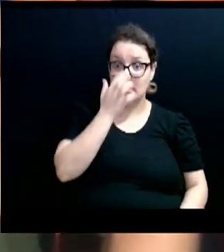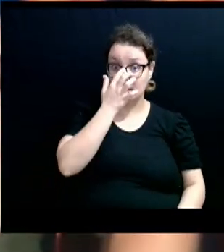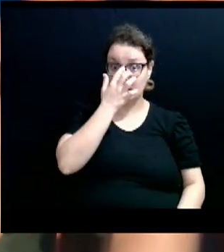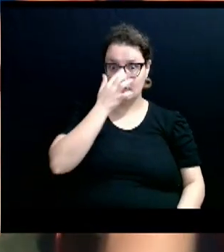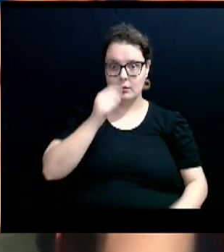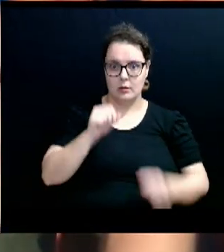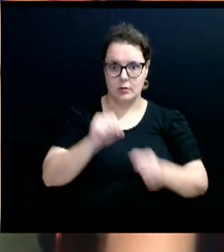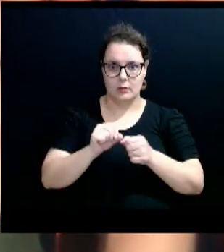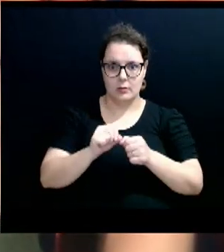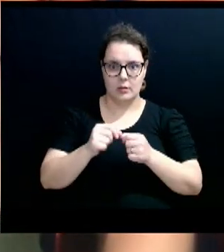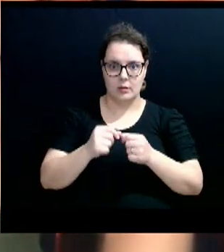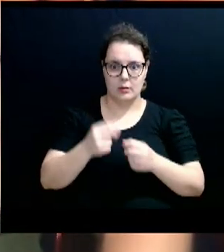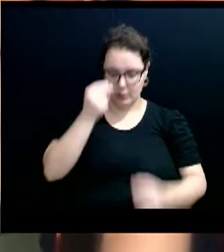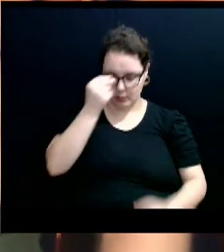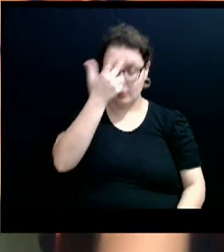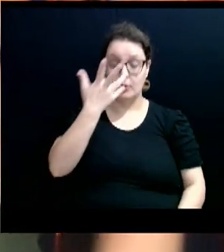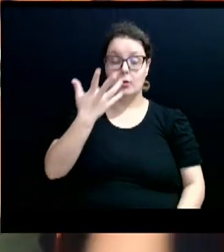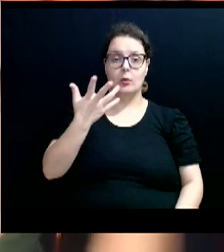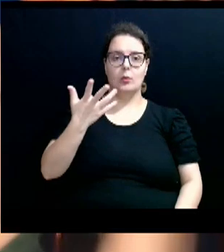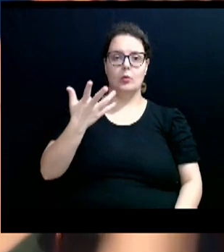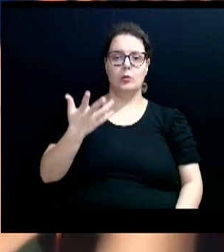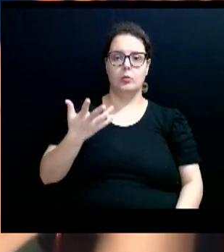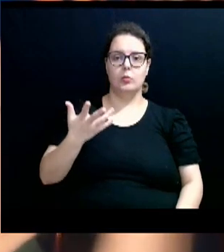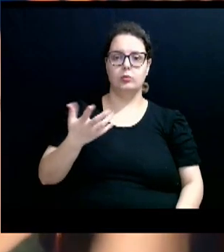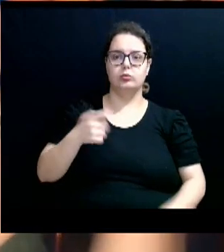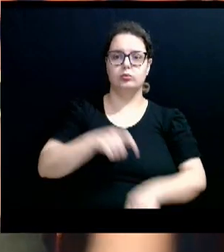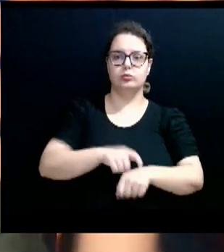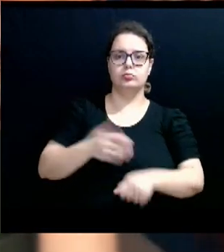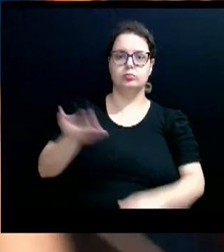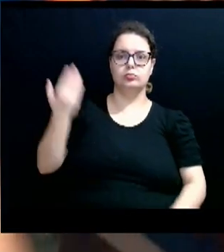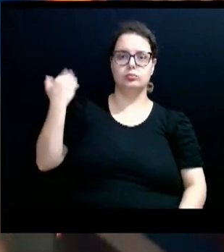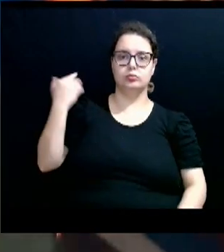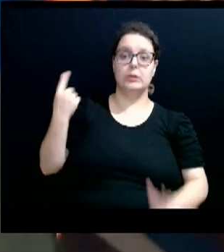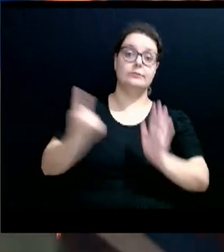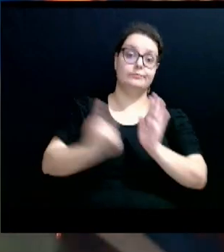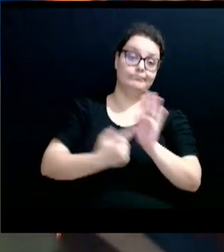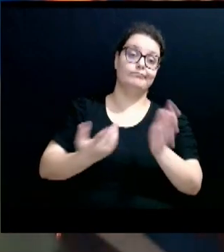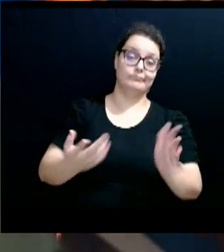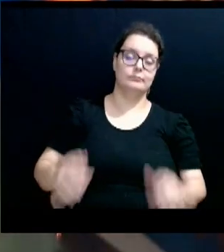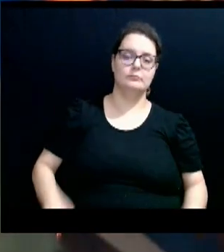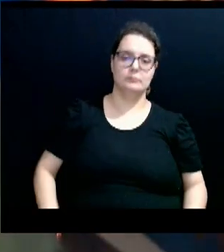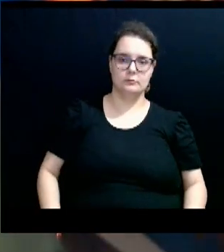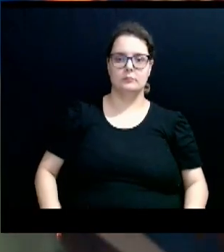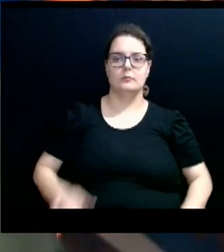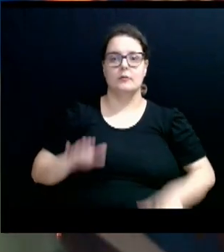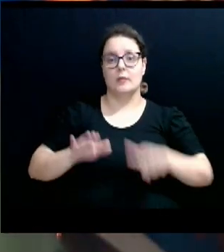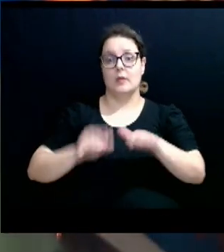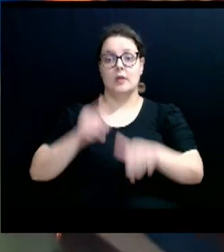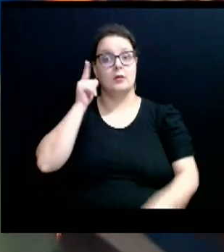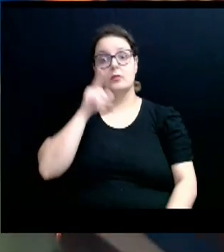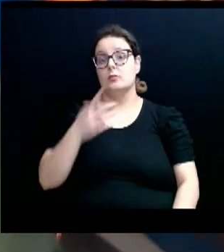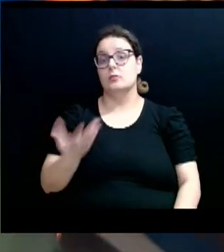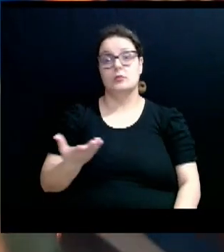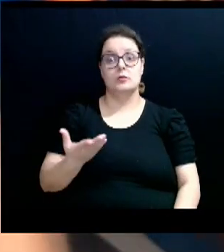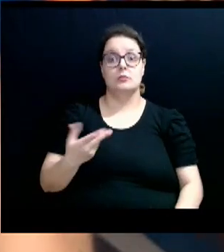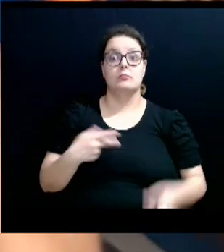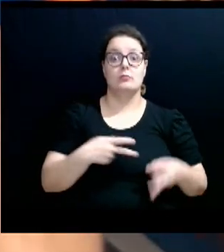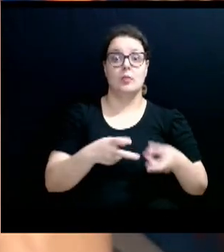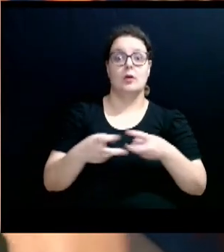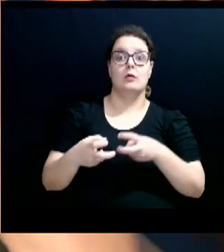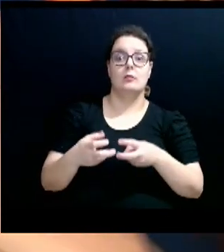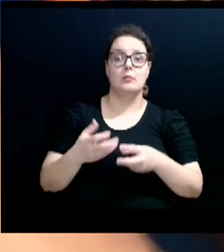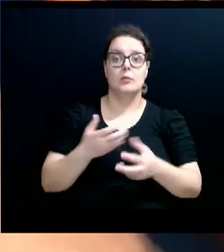se remeta a uma situação que foi marcante. Às vezes a gente não consegue nem perceber logo de cara,